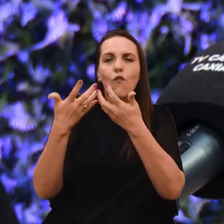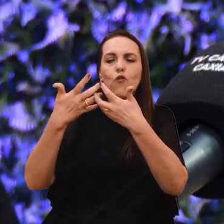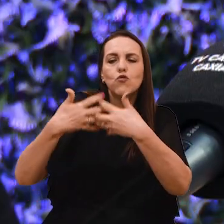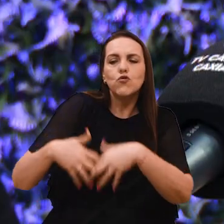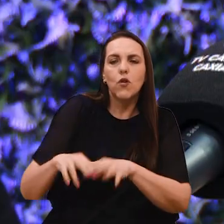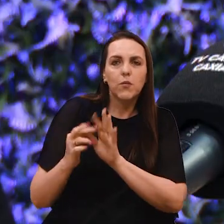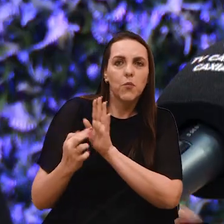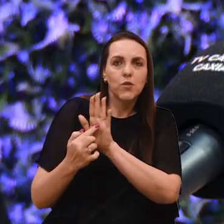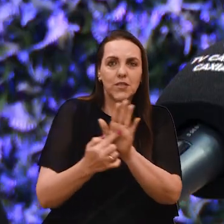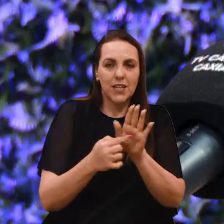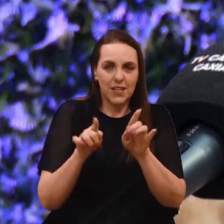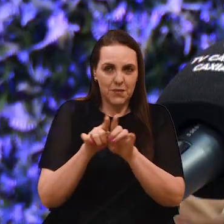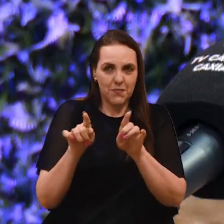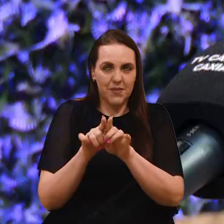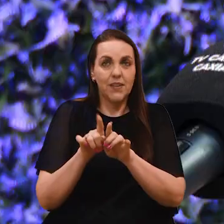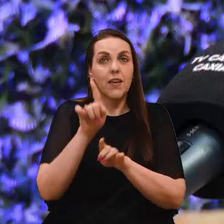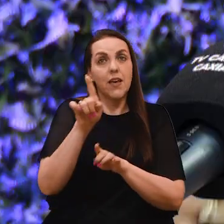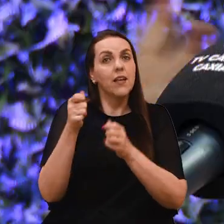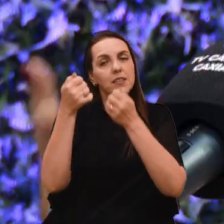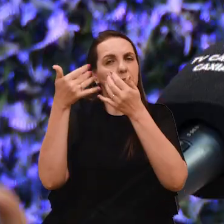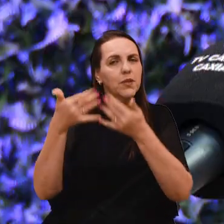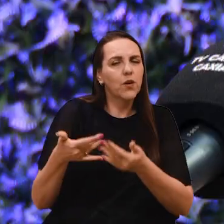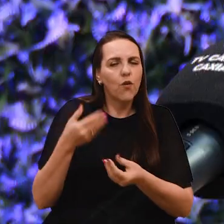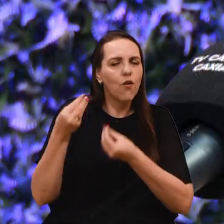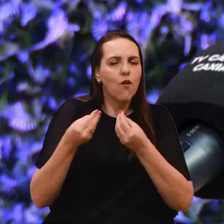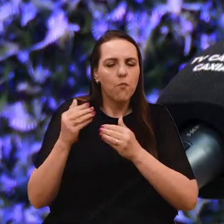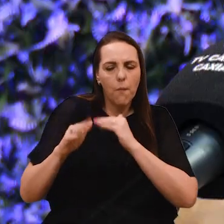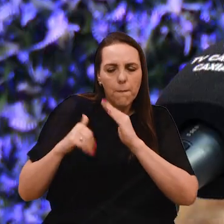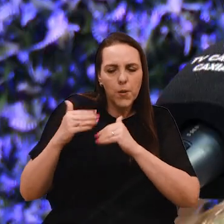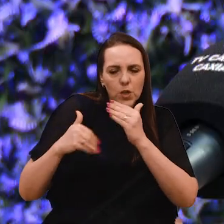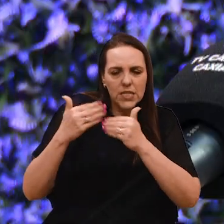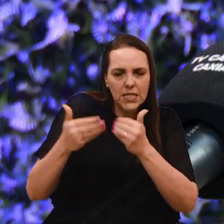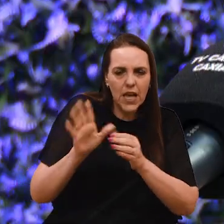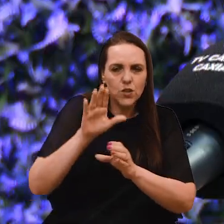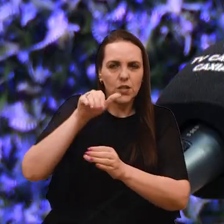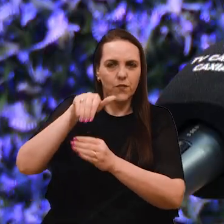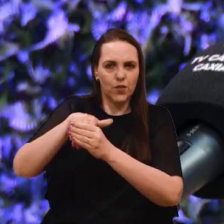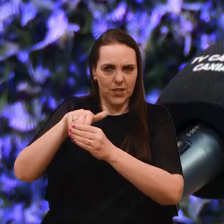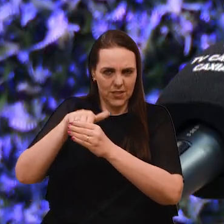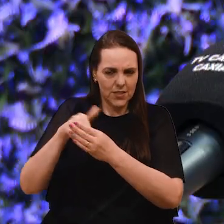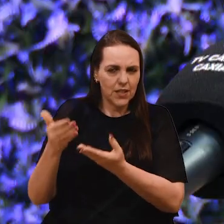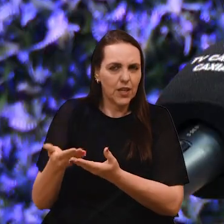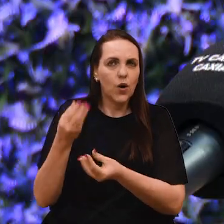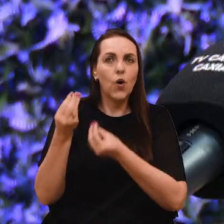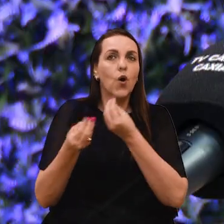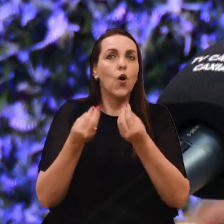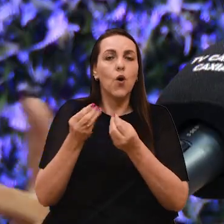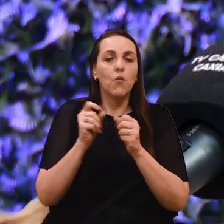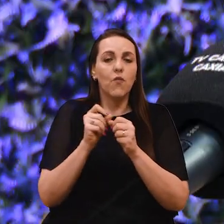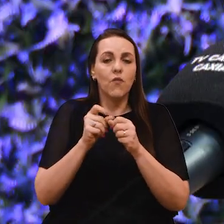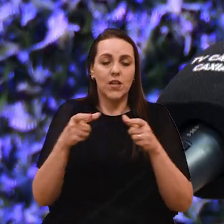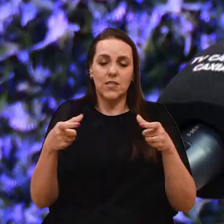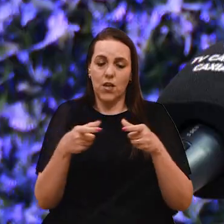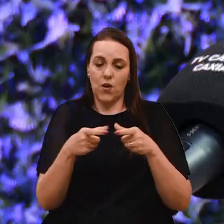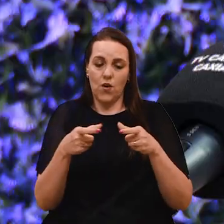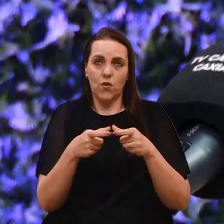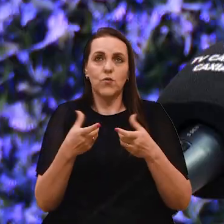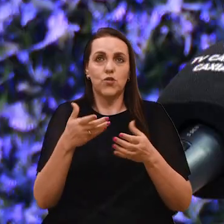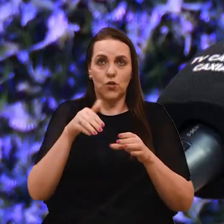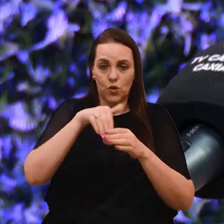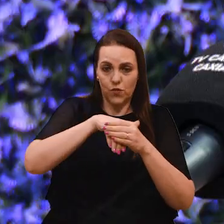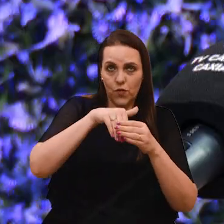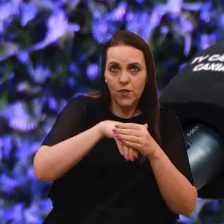Ele falou sobre o processo eleitoral, sobre como se faz um título, como se vota,